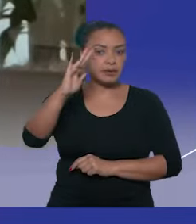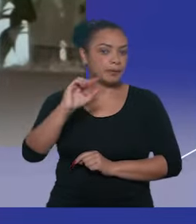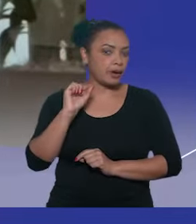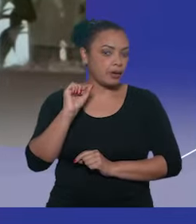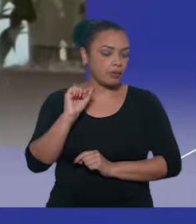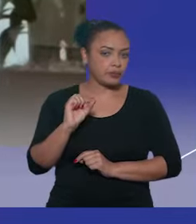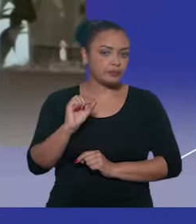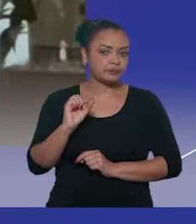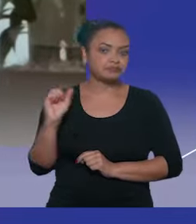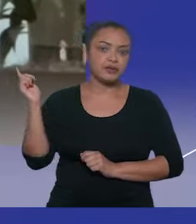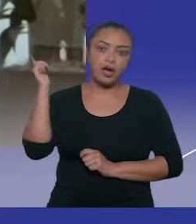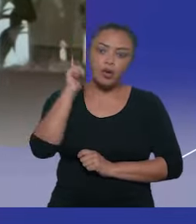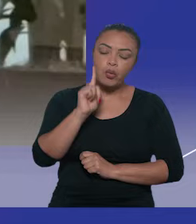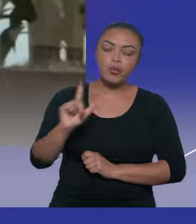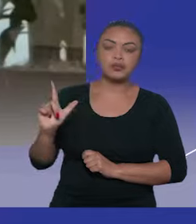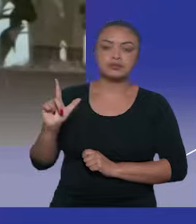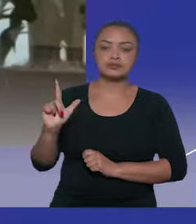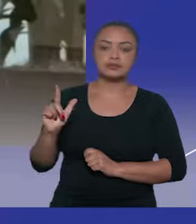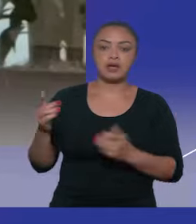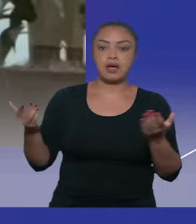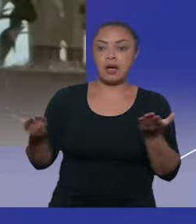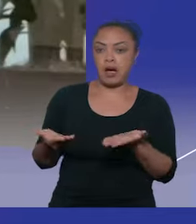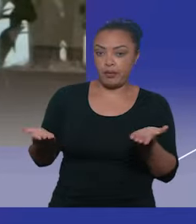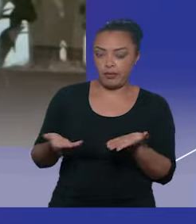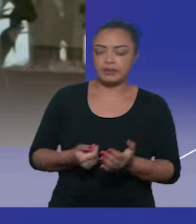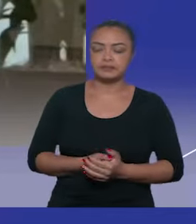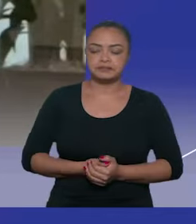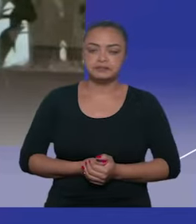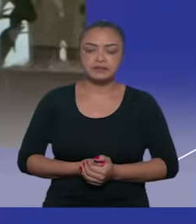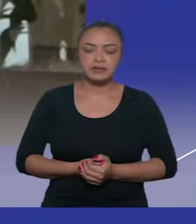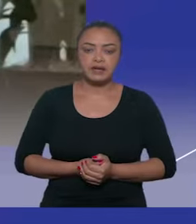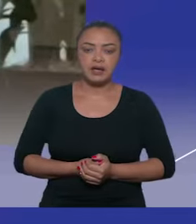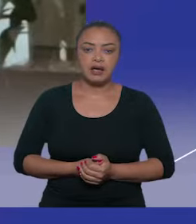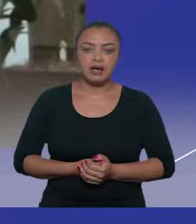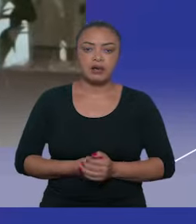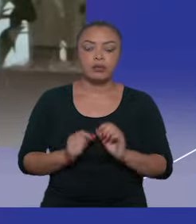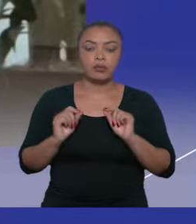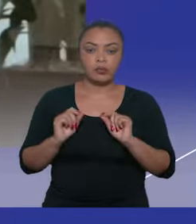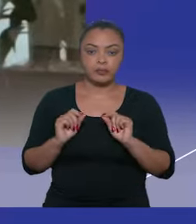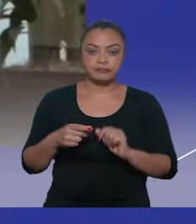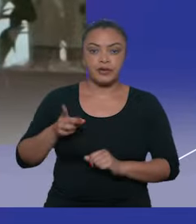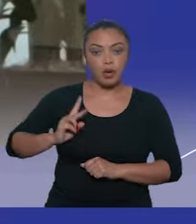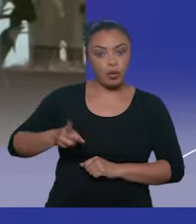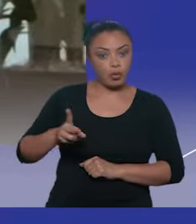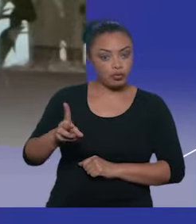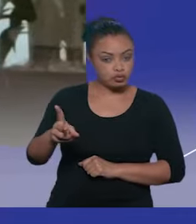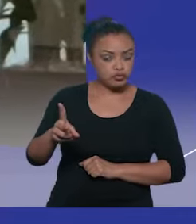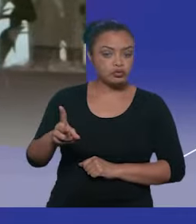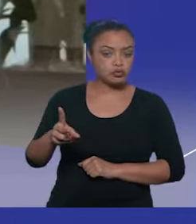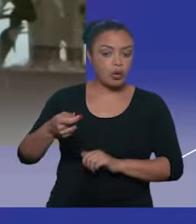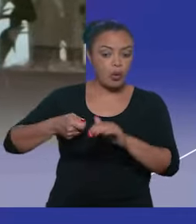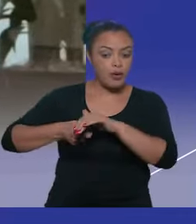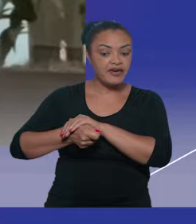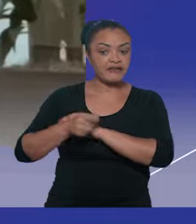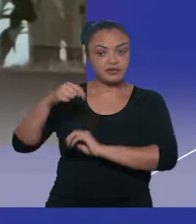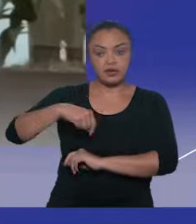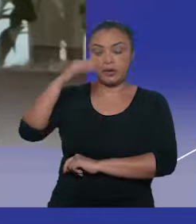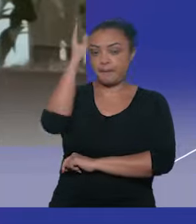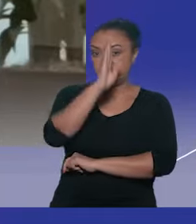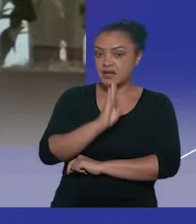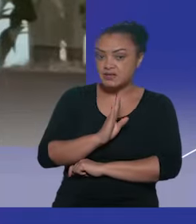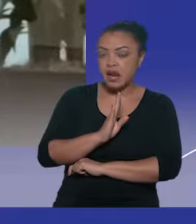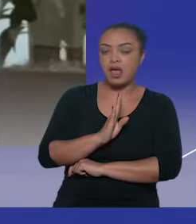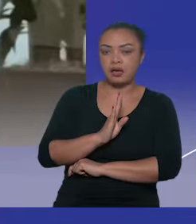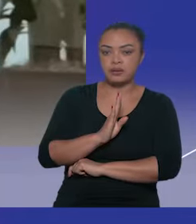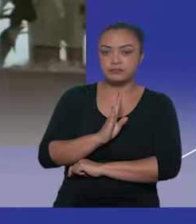principais levaram a esse movimento no momento que a gente teve. Um foi a continuação de uma sofisticação do investidor